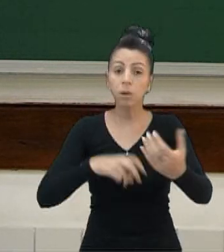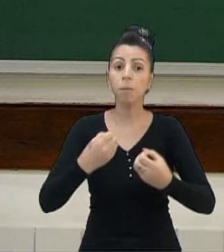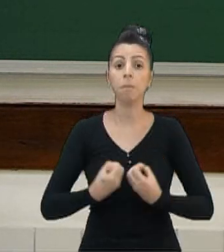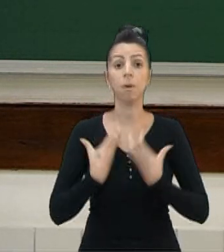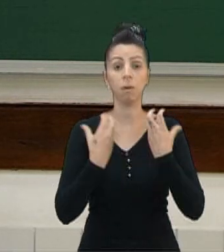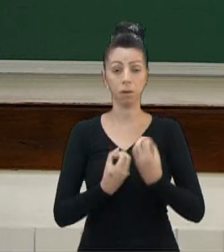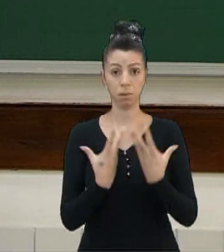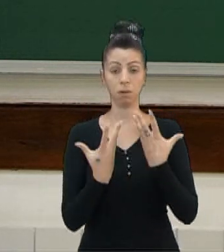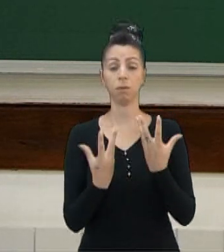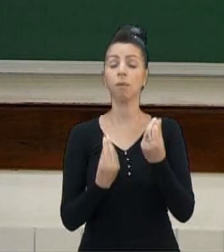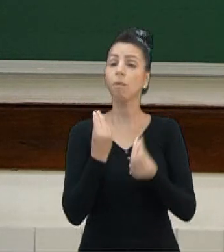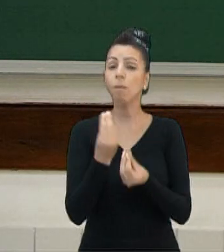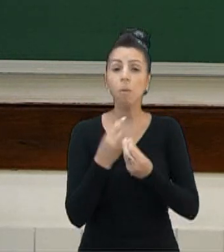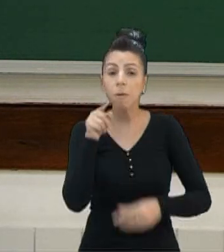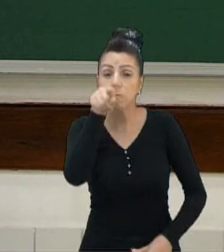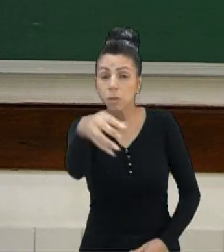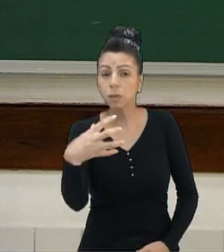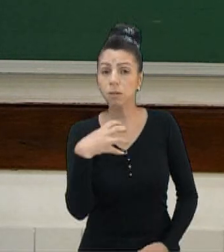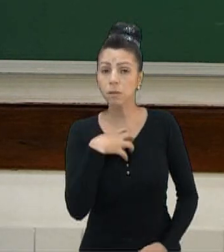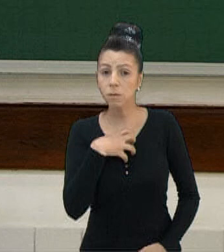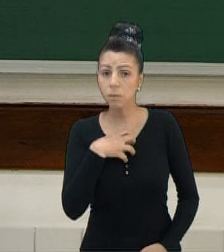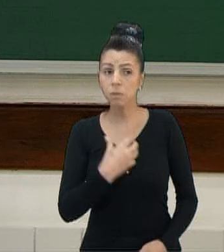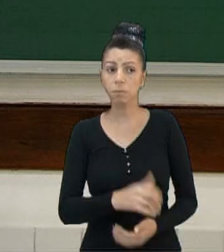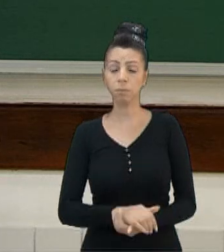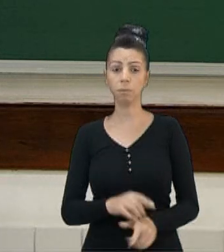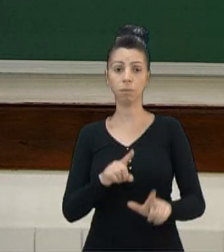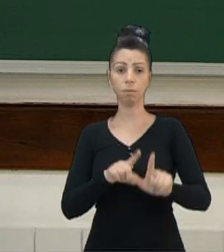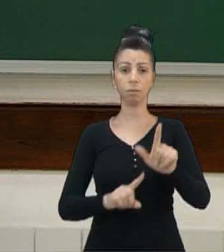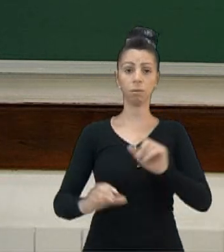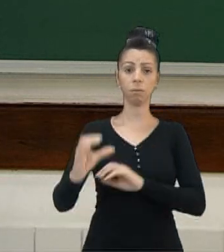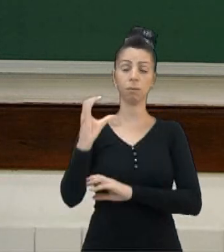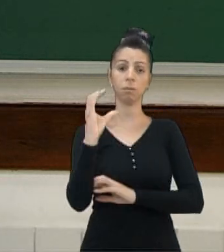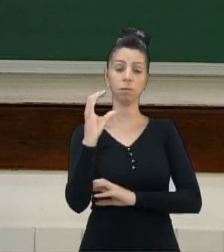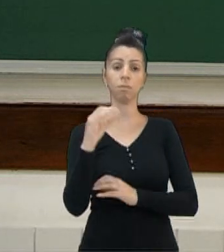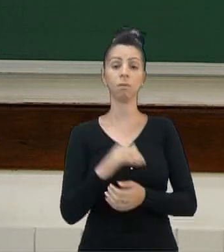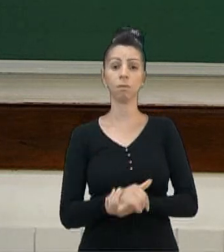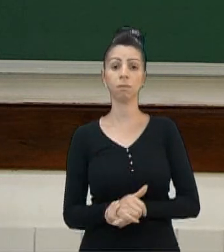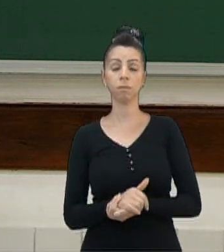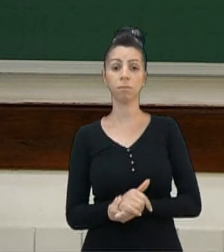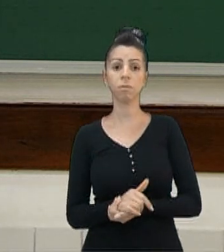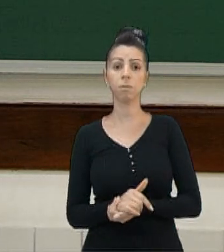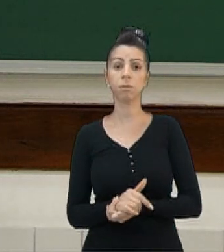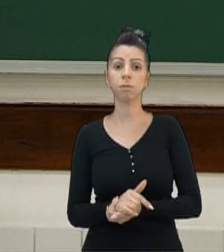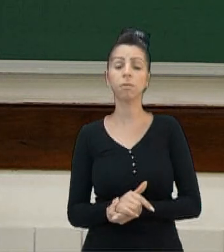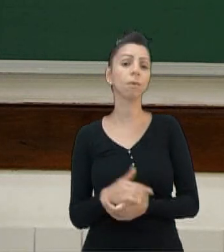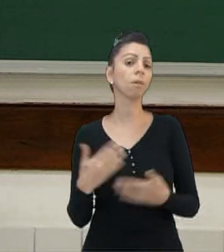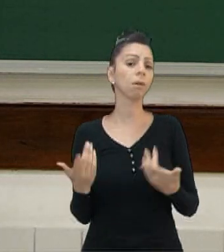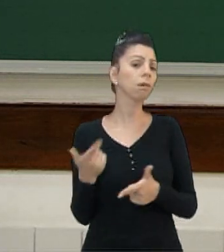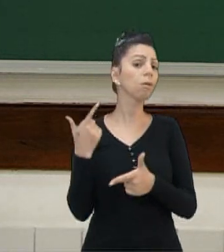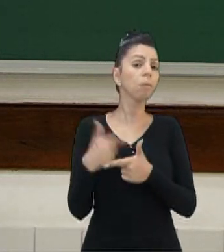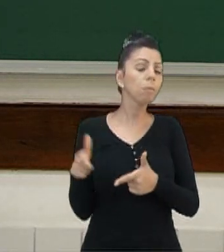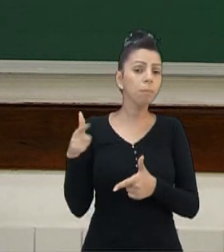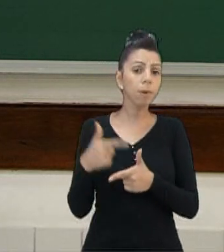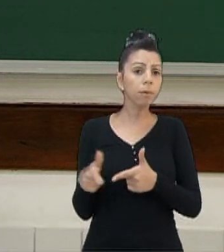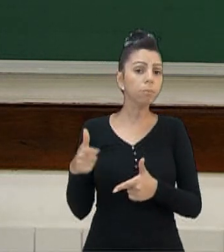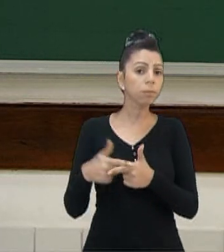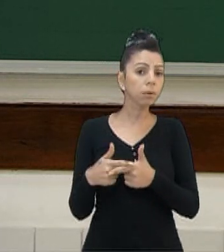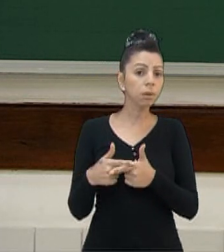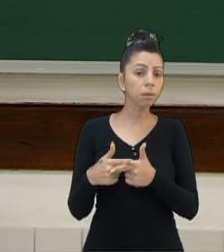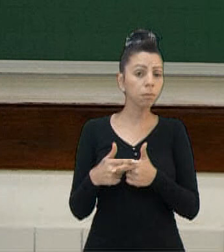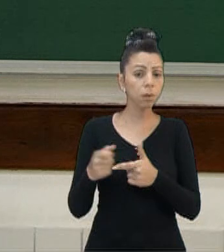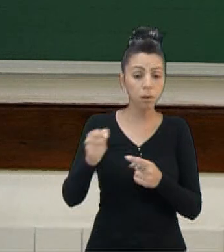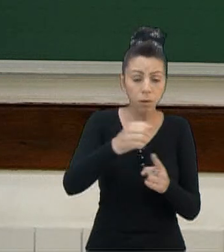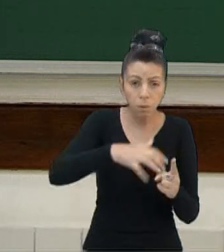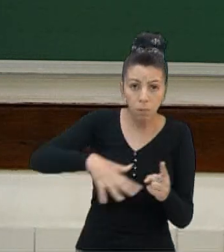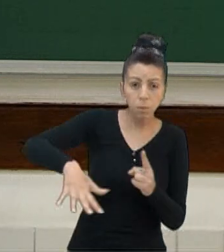poema, como é que você se sente. E na letra C, qual é o problema social que é